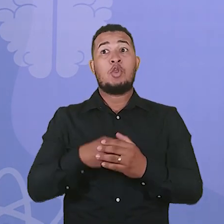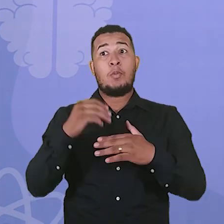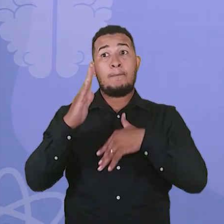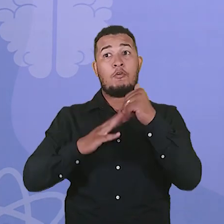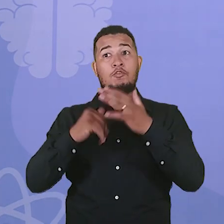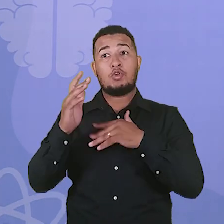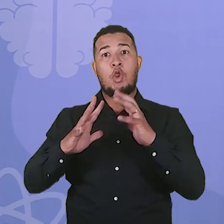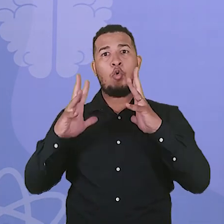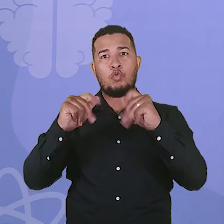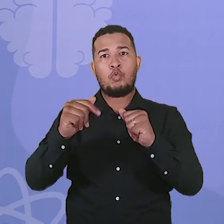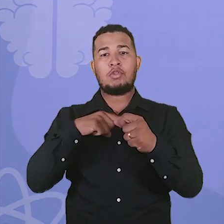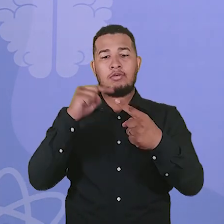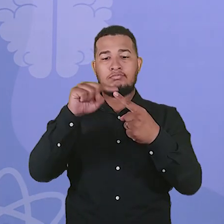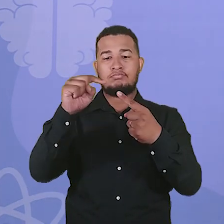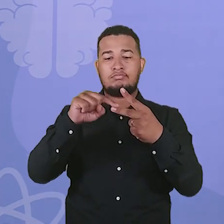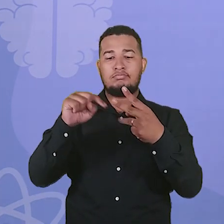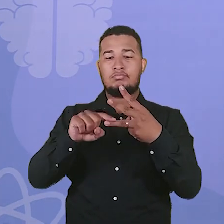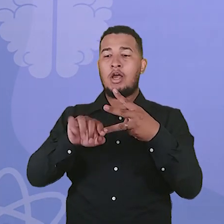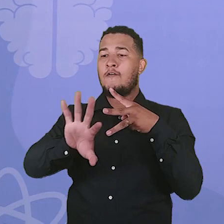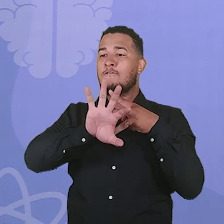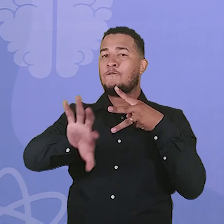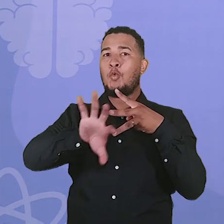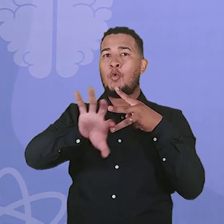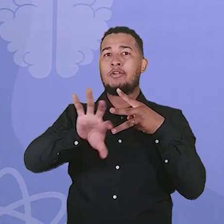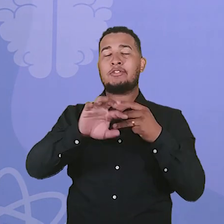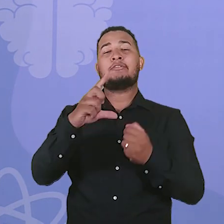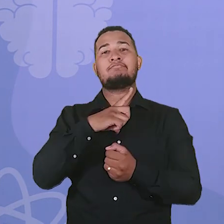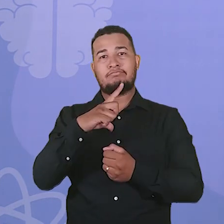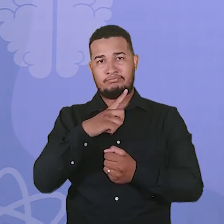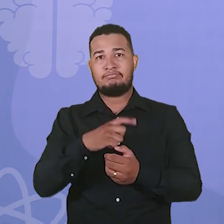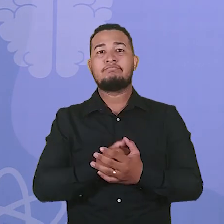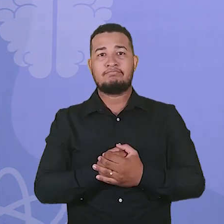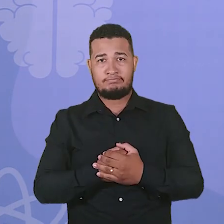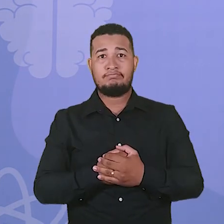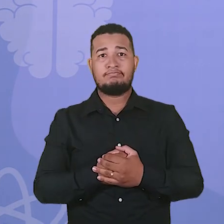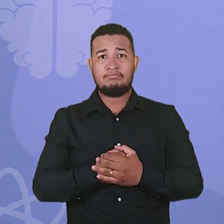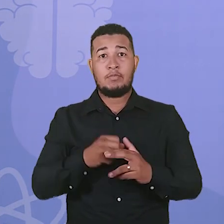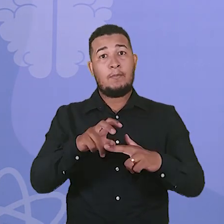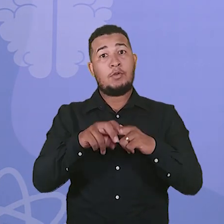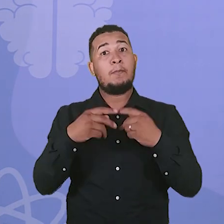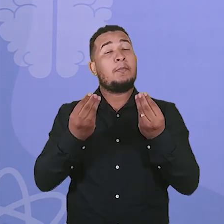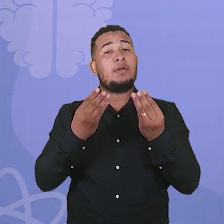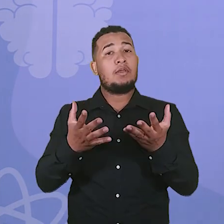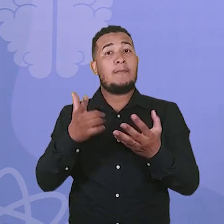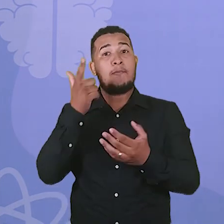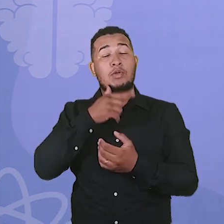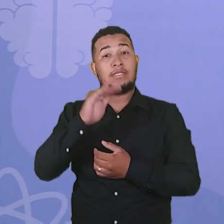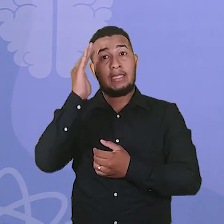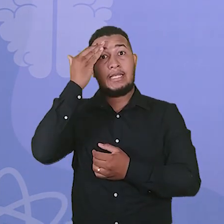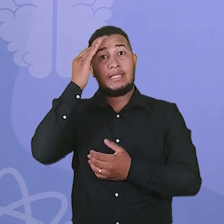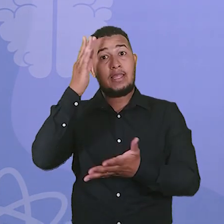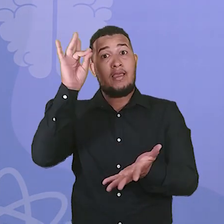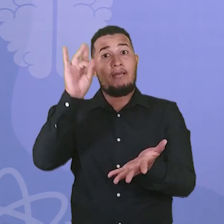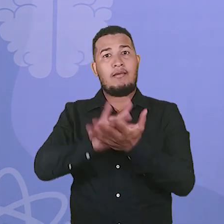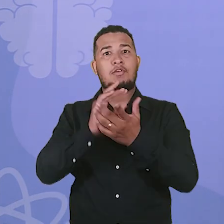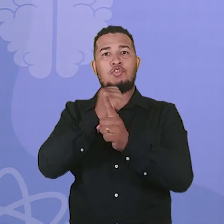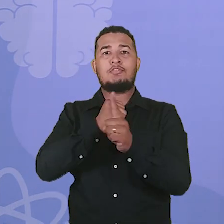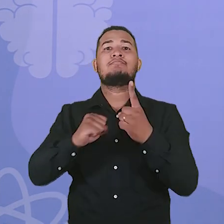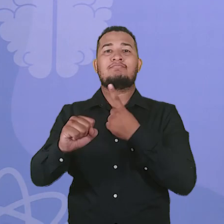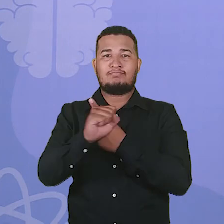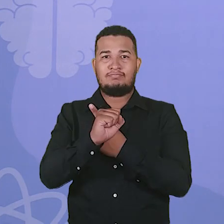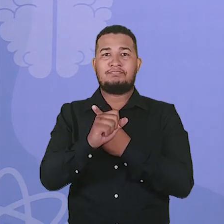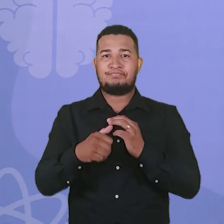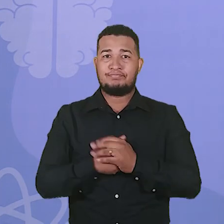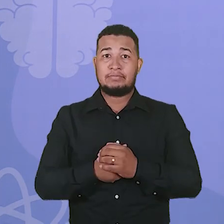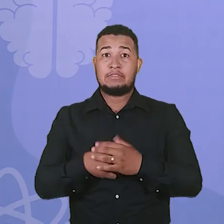todo sociólogo vai ser influenciado por um, outro, ou ambos autores, ou todos os autores, e para poder explicar a realidade